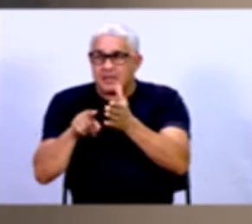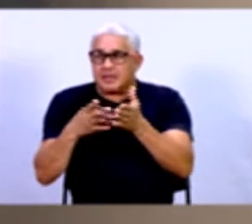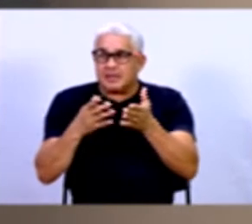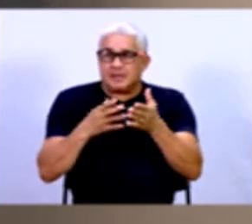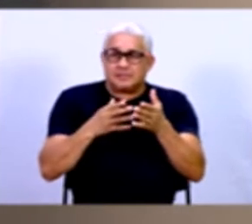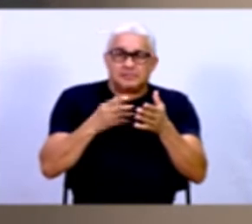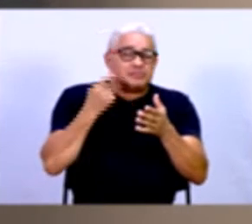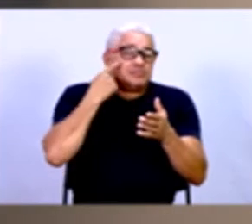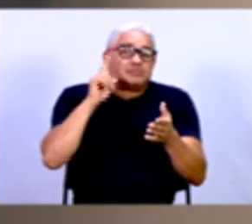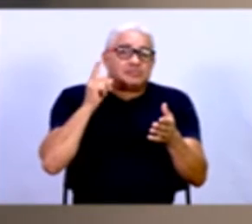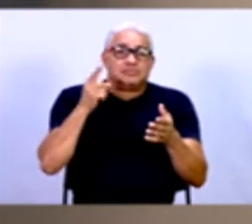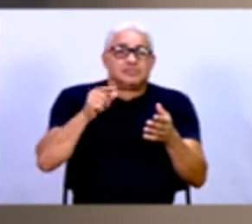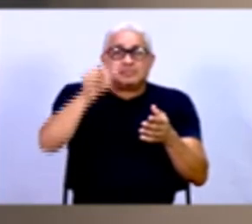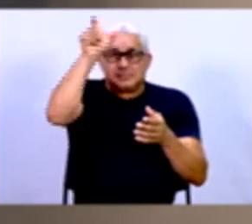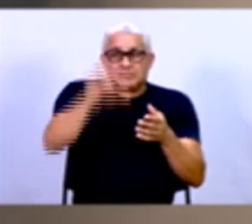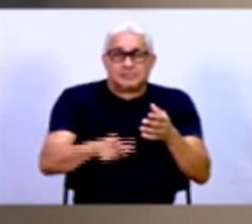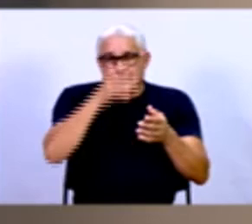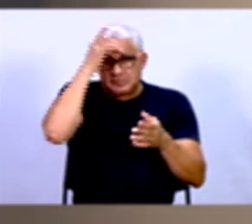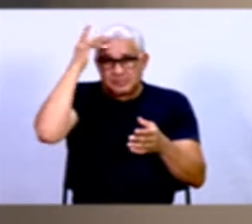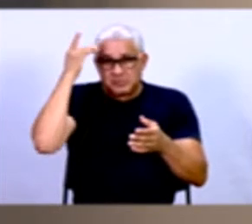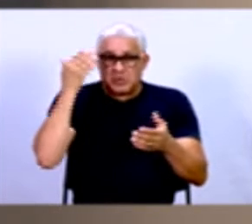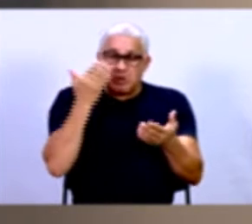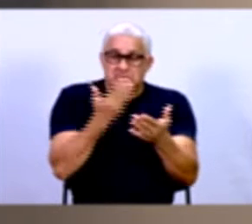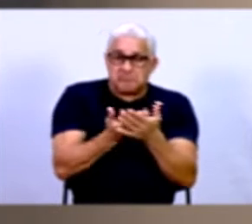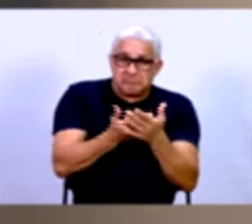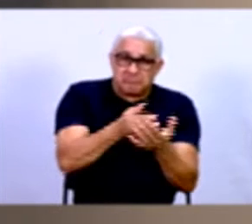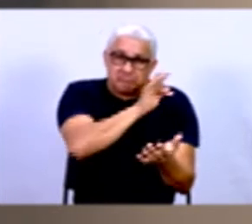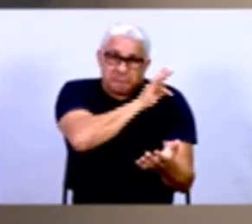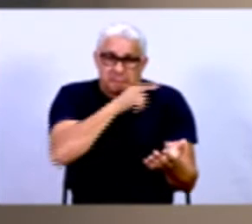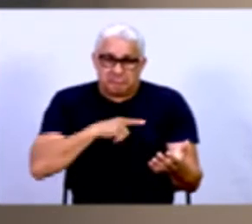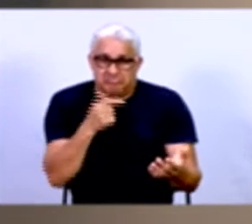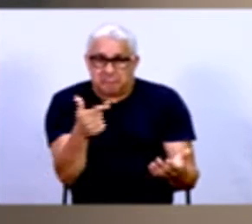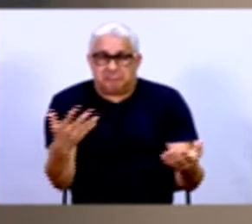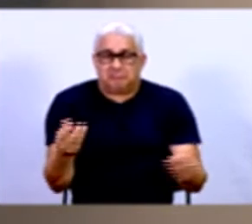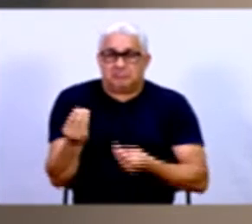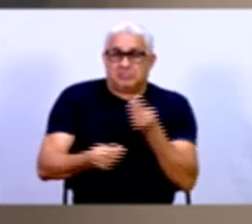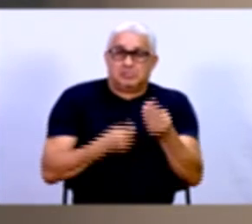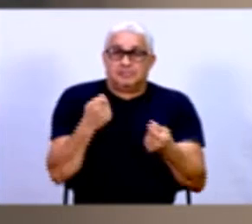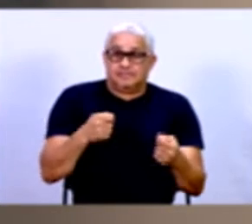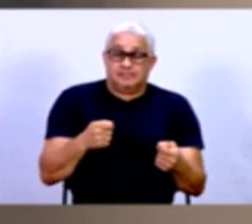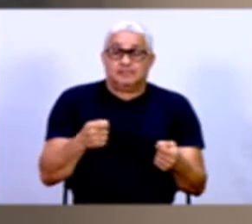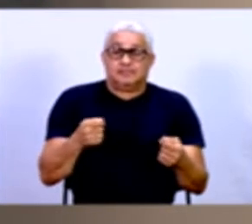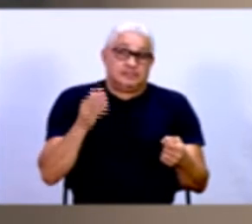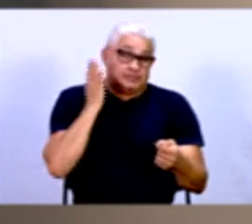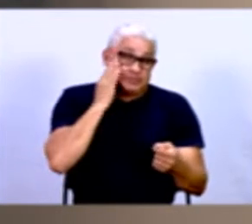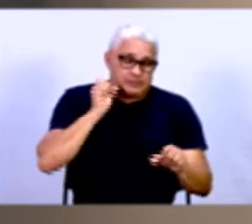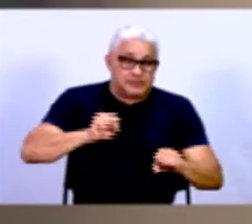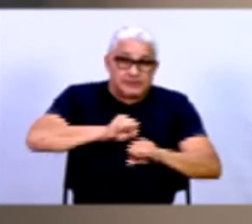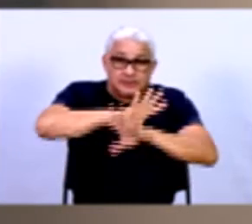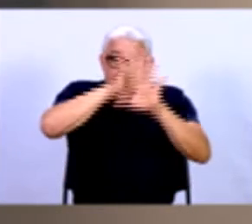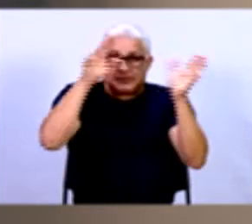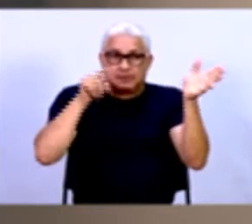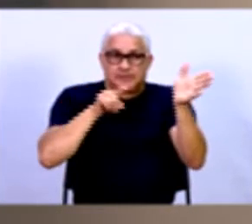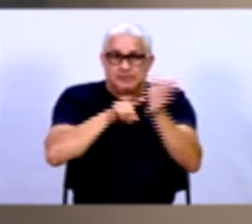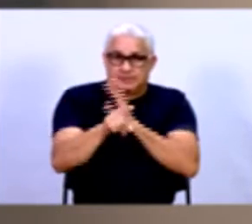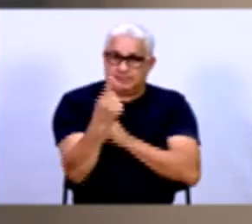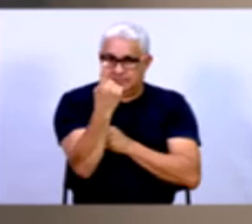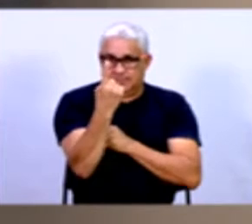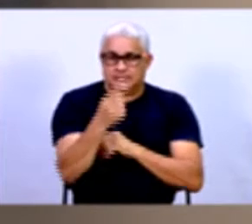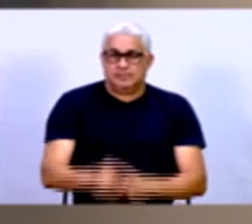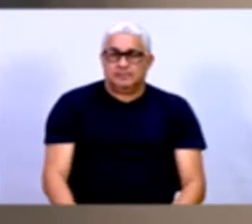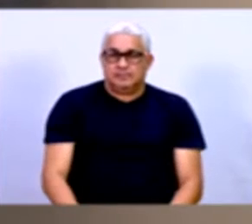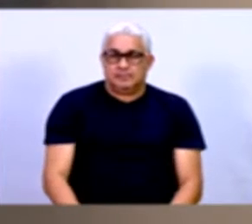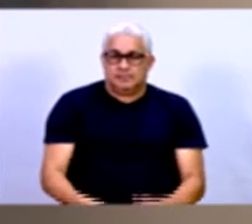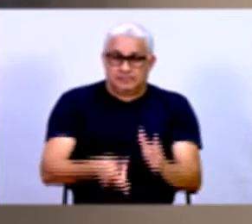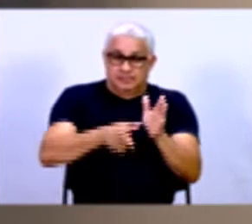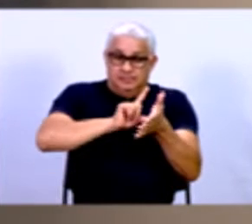está perguntando, não sabe nível de escolaridade, não sabe nada disso. Então, a gente tem que ser muito claro quando a gente vai fazer uma pergunta. Então, esse